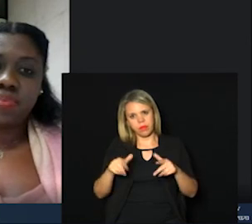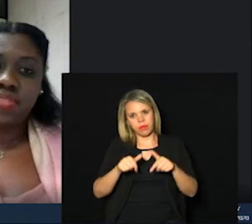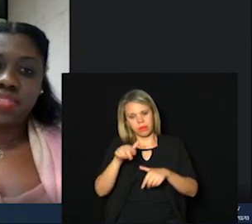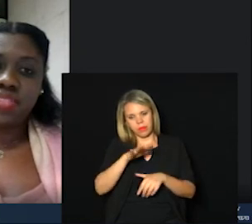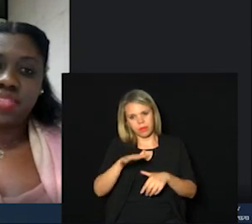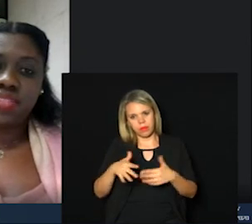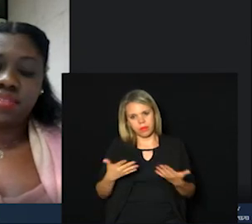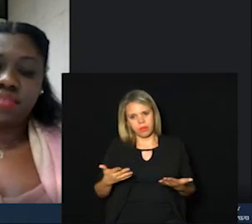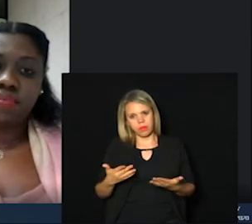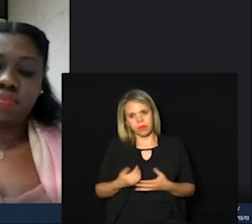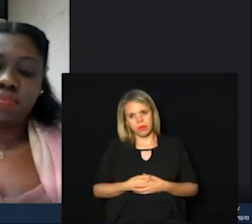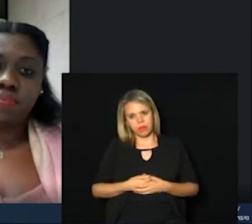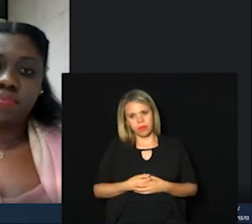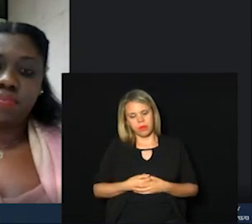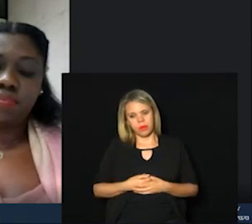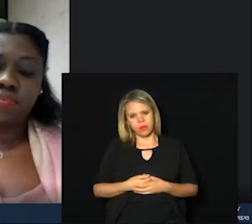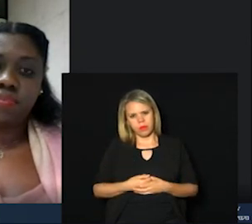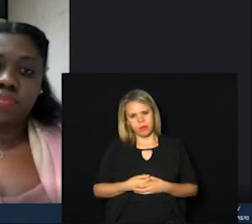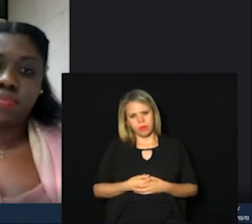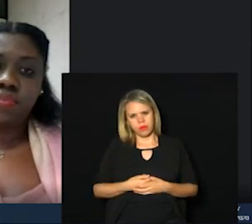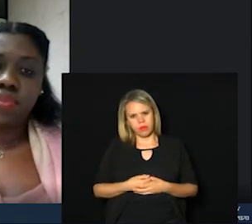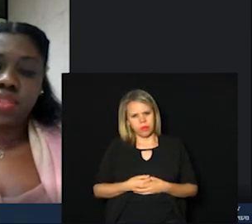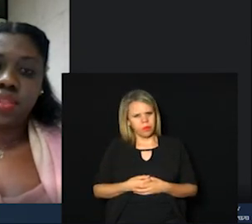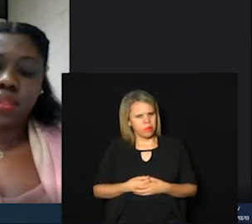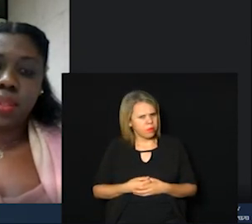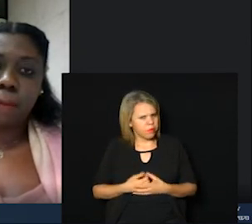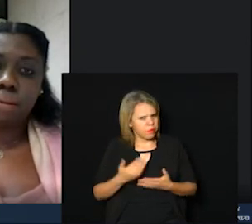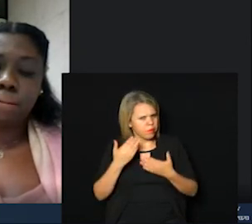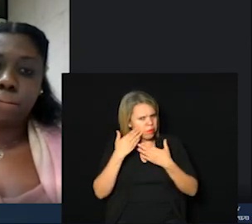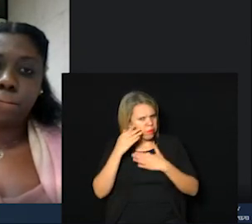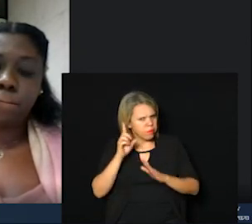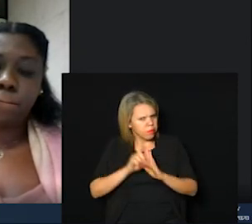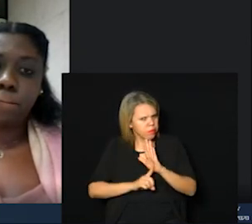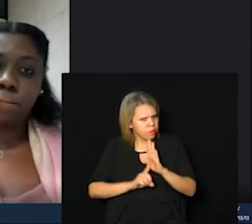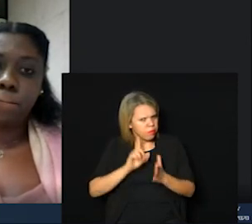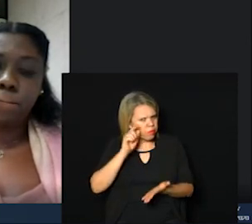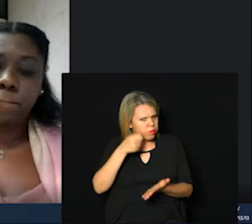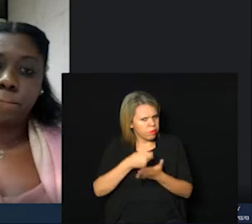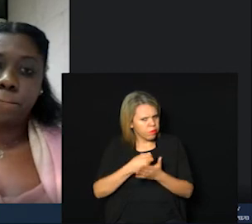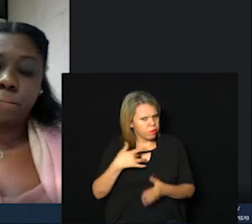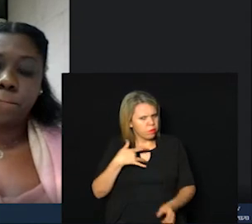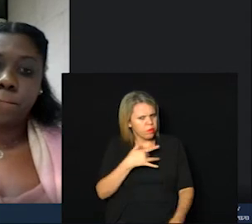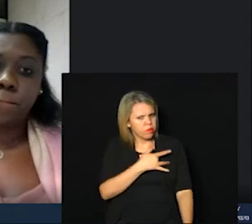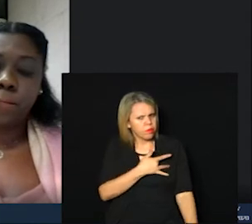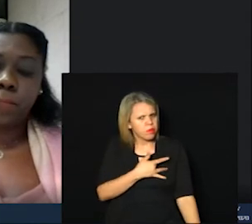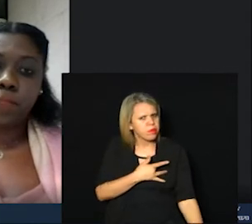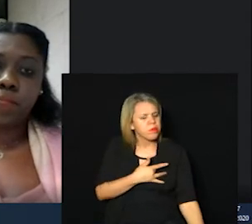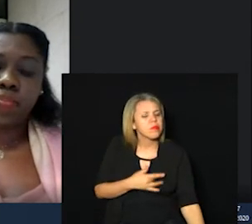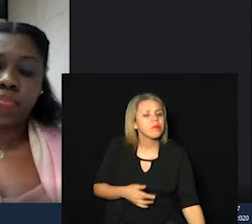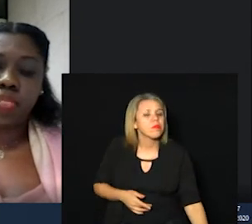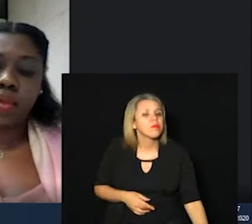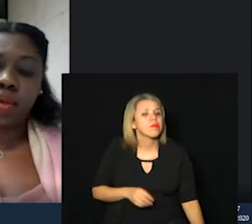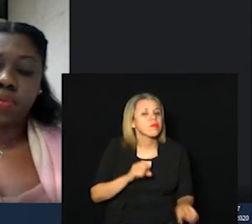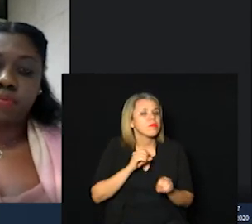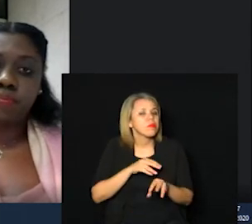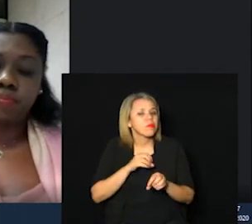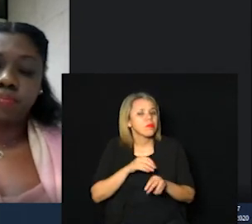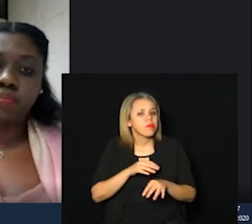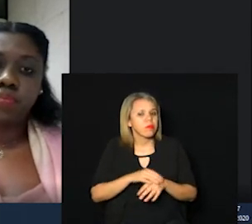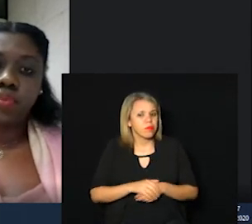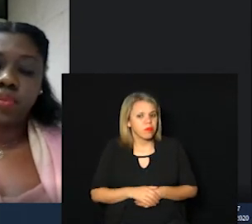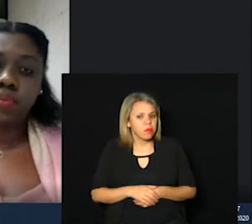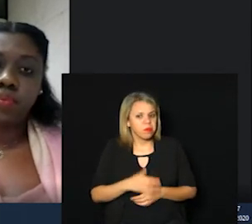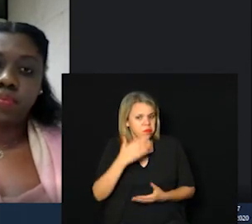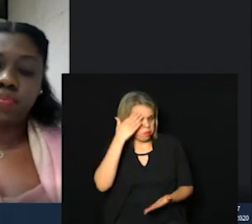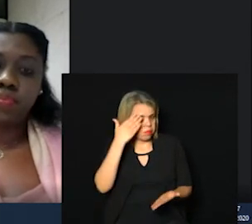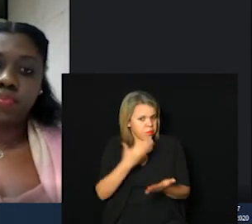seja dentro da política de assistência social, de garantia de direito, dentro da saúde, dentro da educação, né? Tenho certeza que